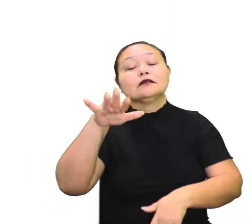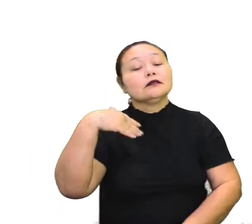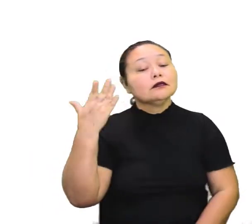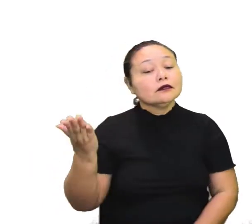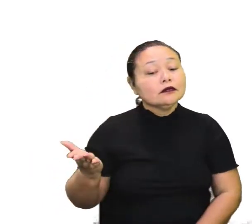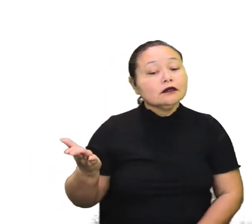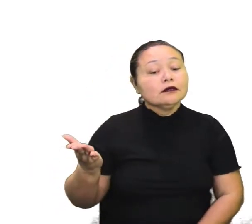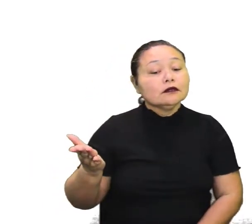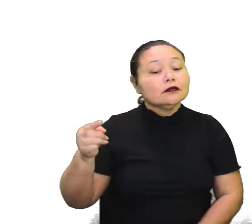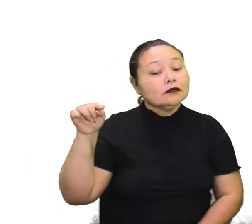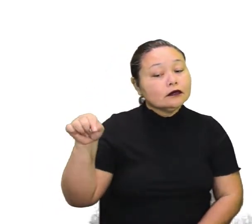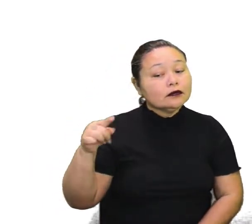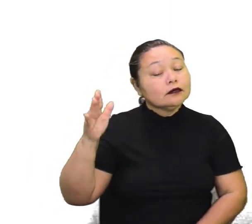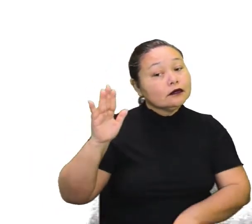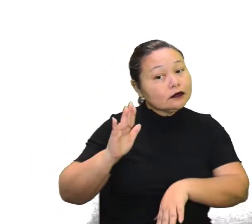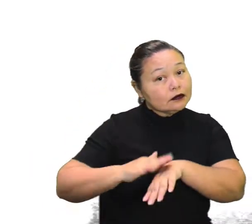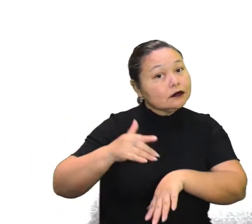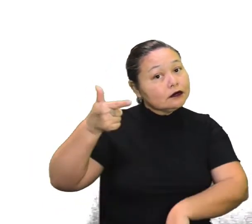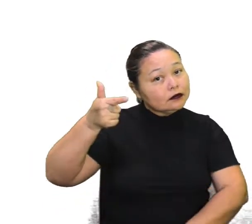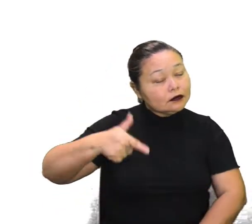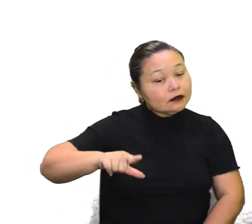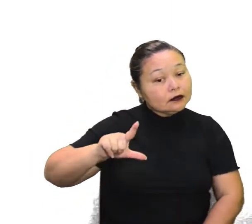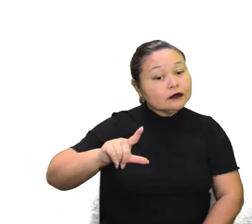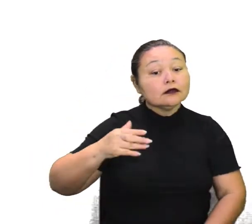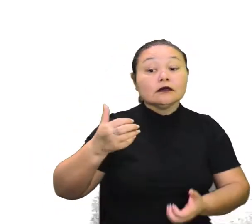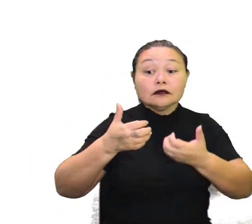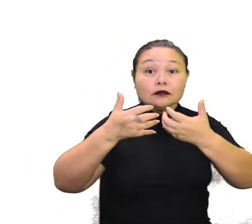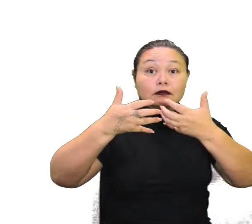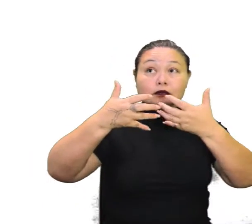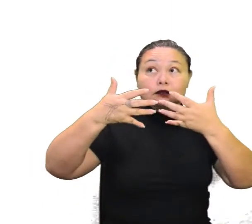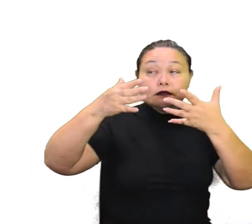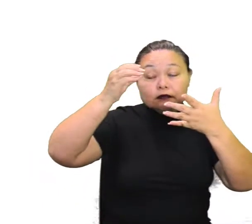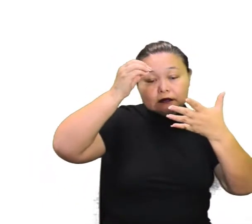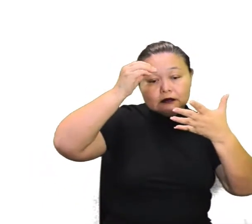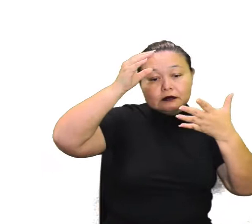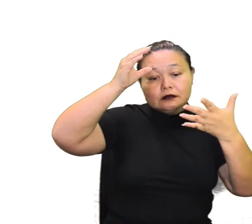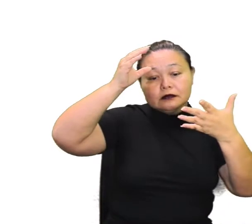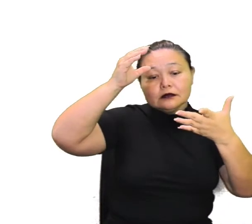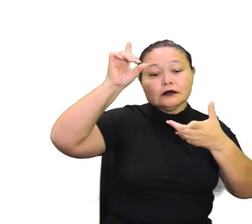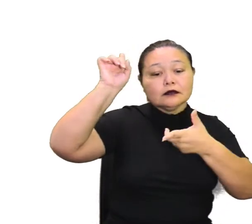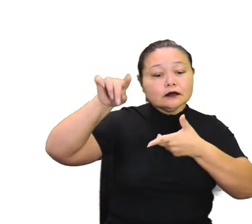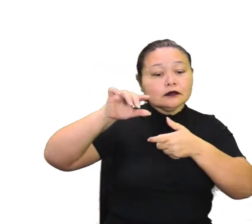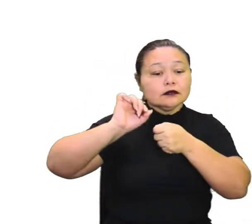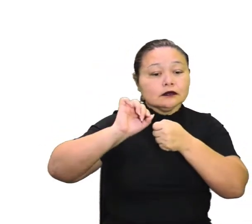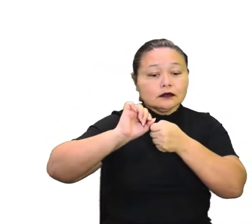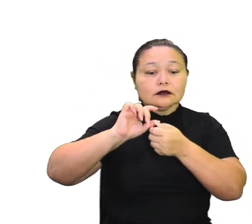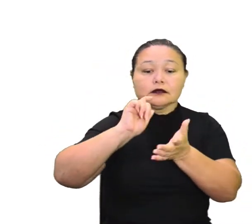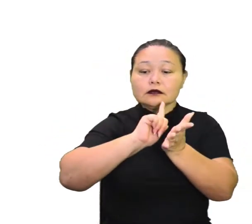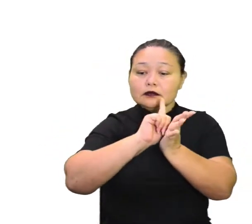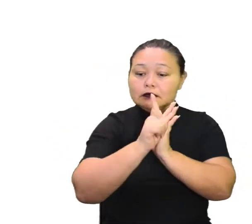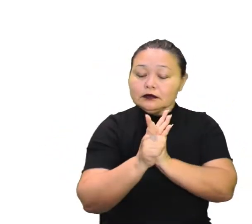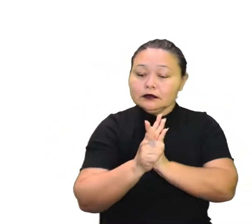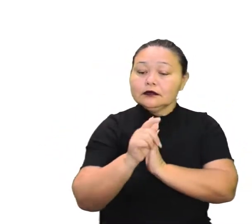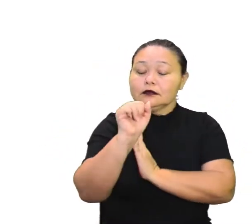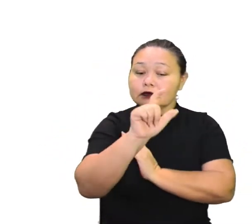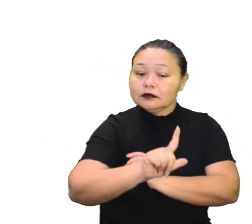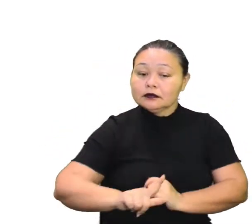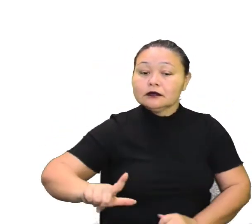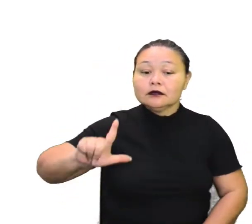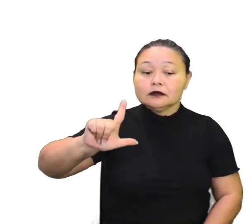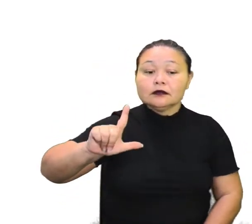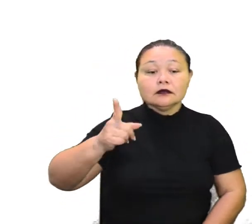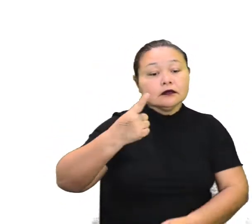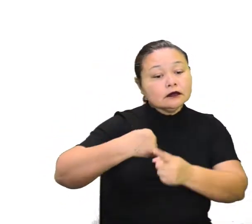Então, aqui a gente, mais uma vez, ampliando esse conhecimento sobre os gêneros literários. Então, a partir